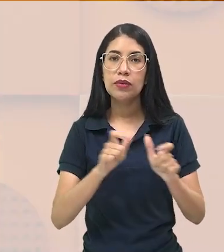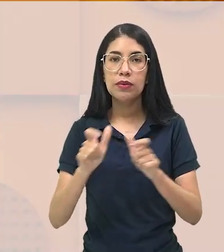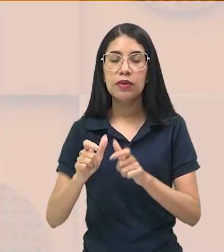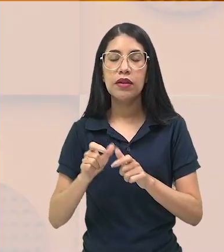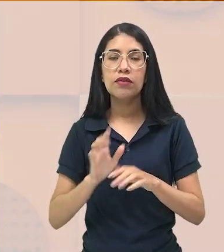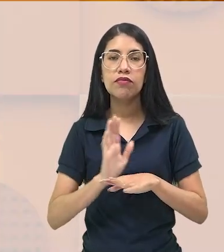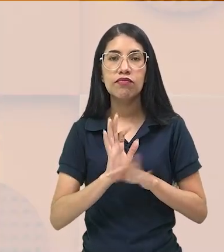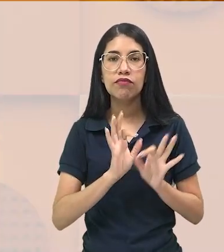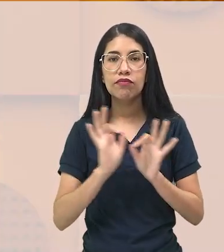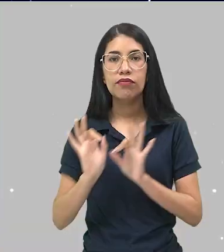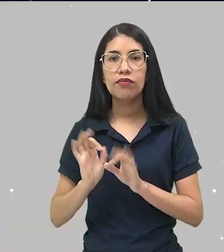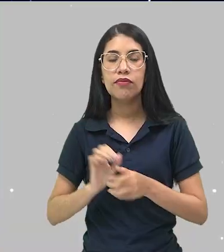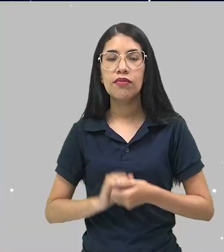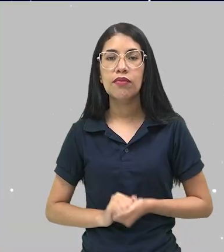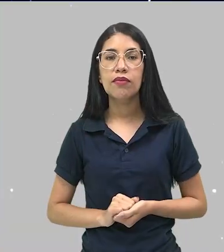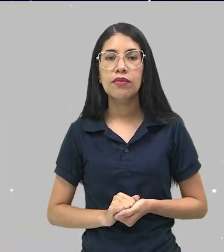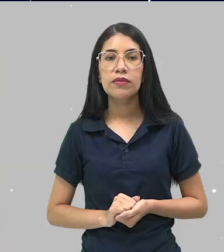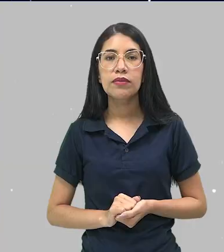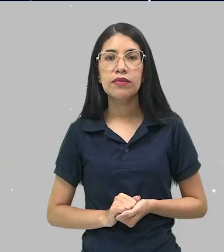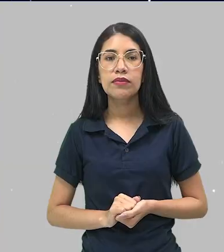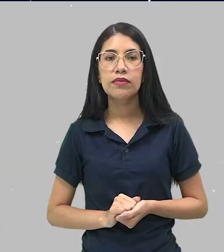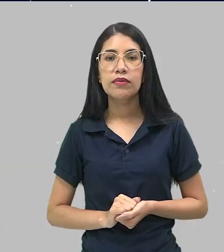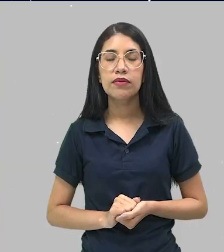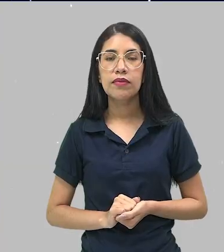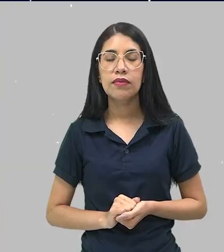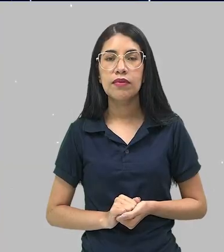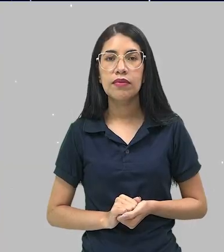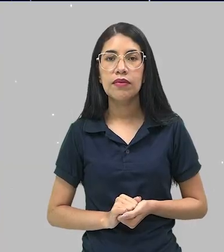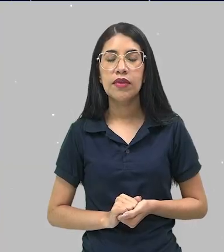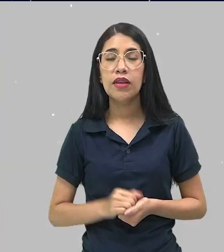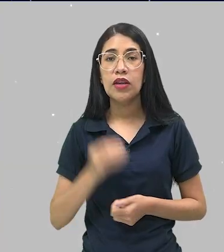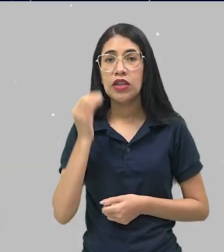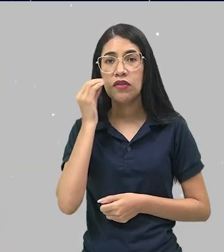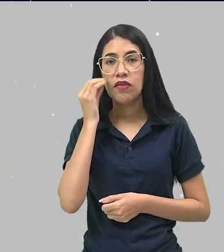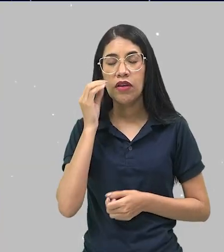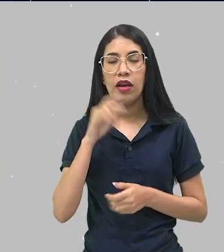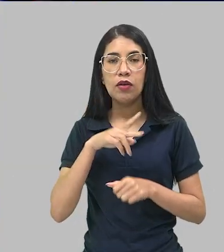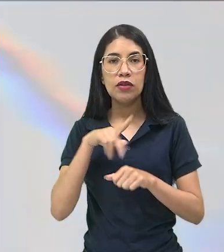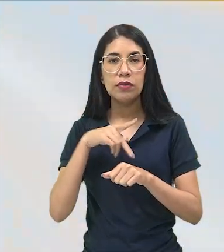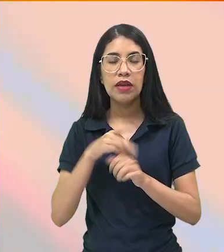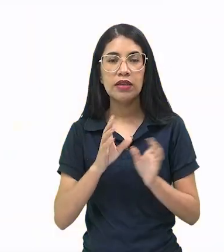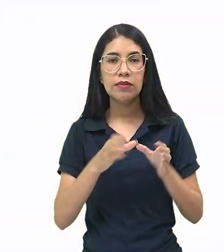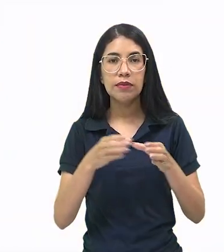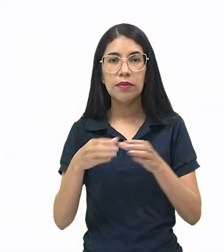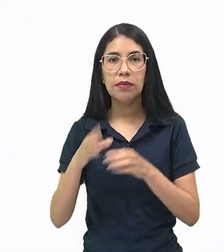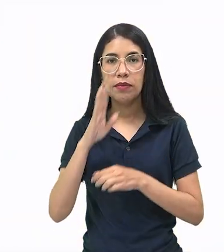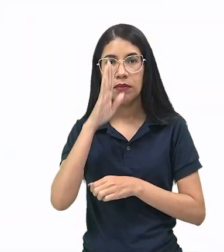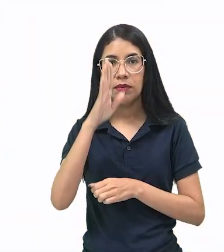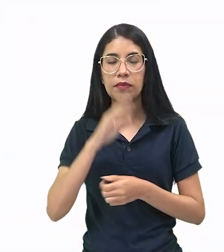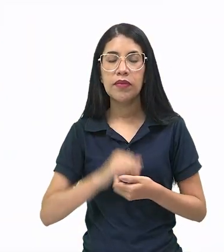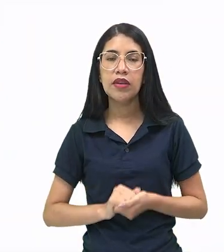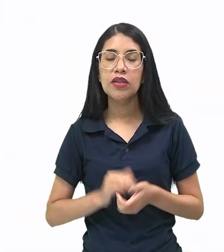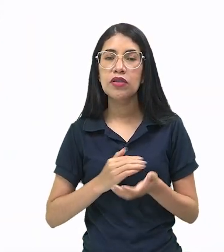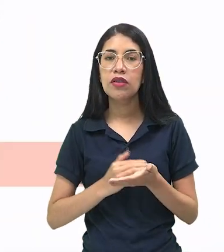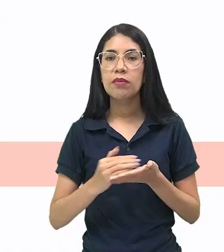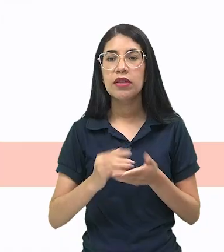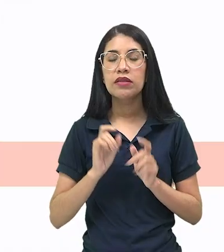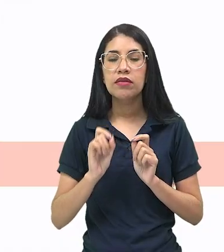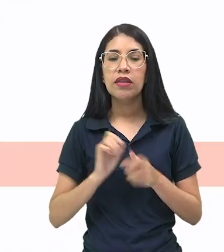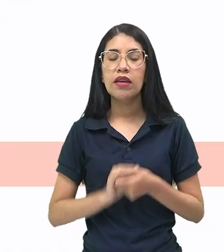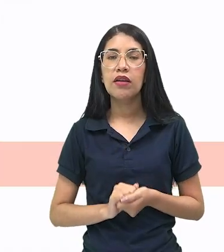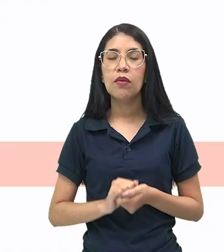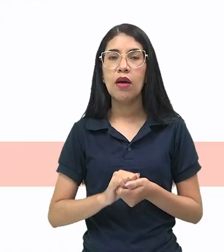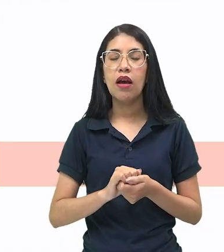localização. Acompanhe aqui comigo. Olha só, vamos lá verificar quais são os principais blocos econômicos. Nós vamos começar com a